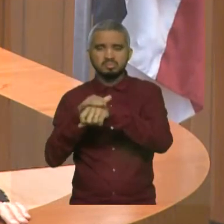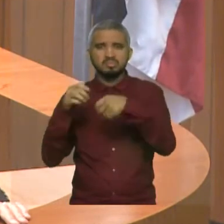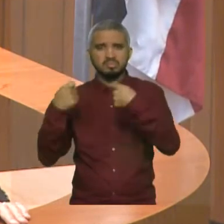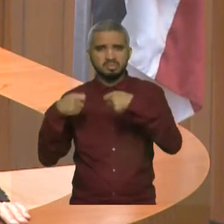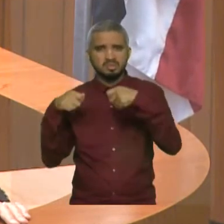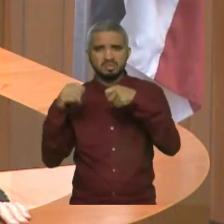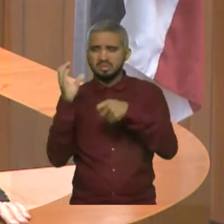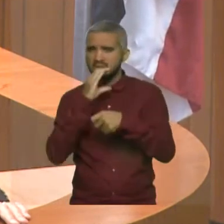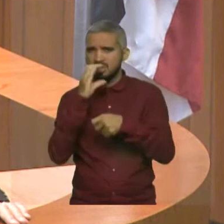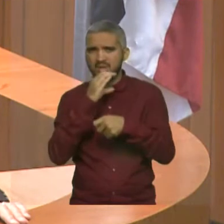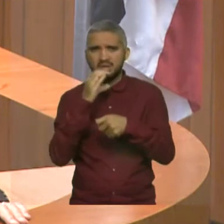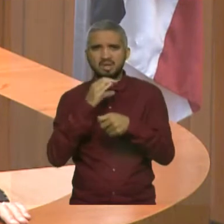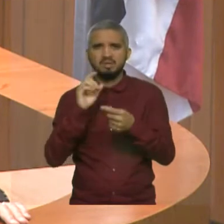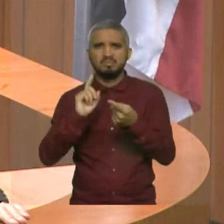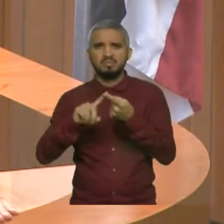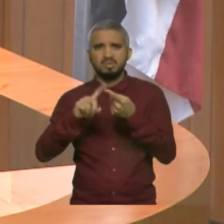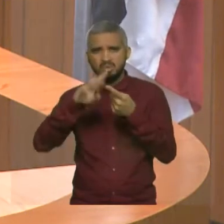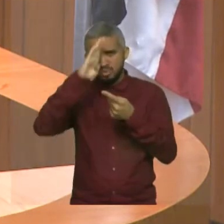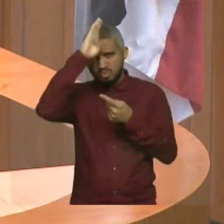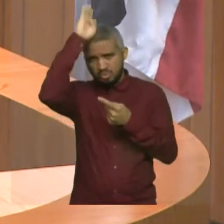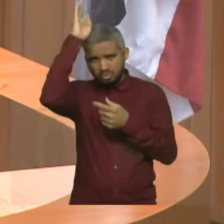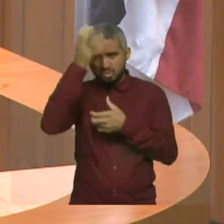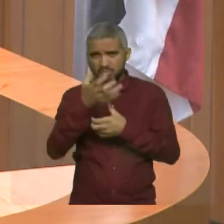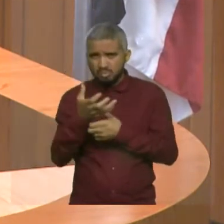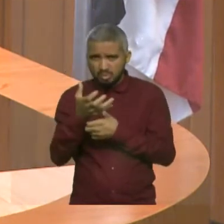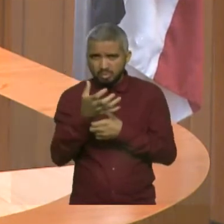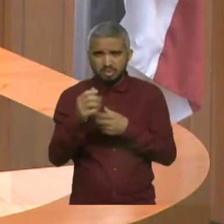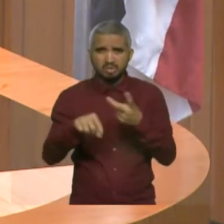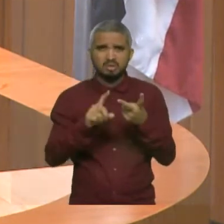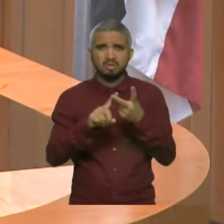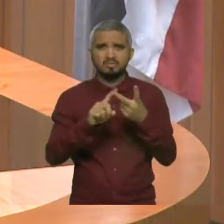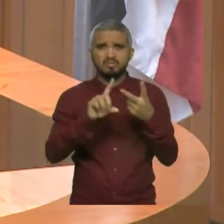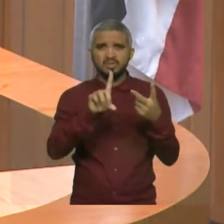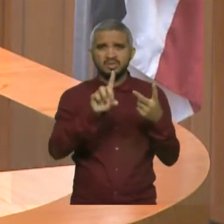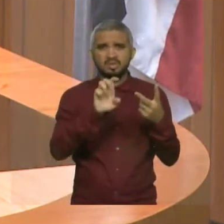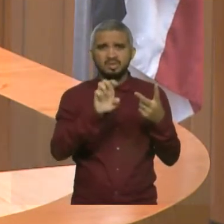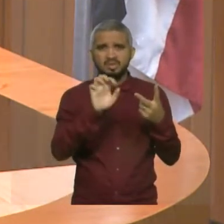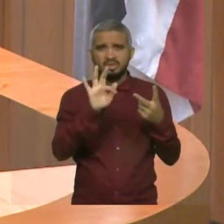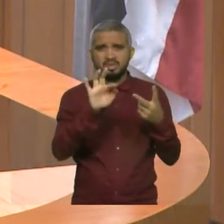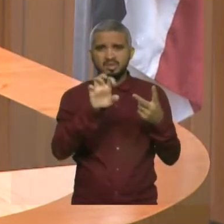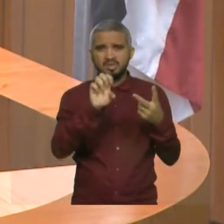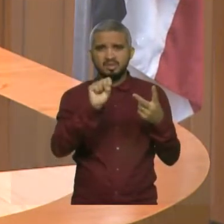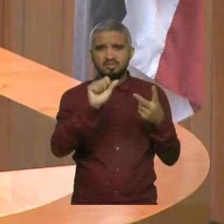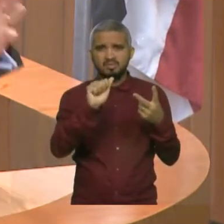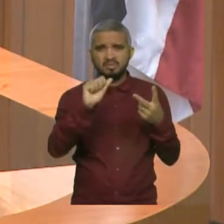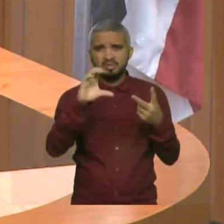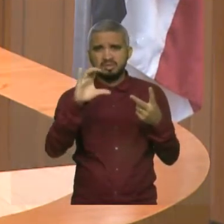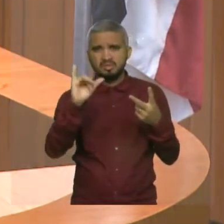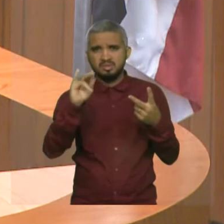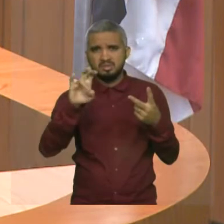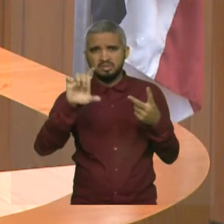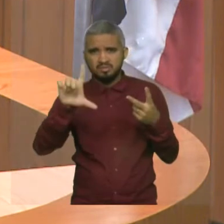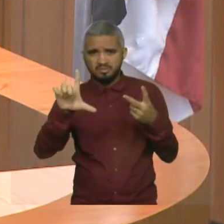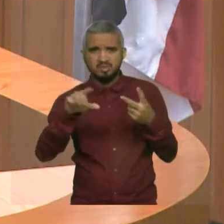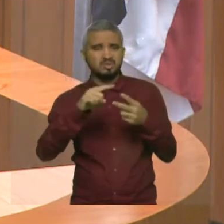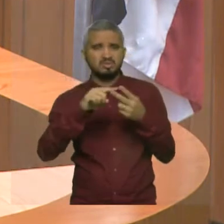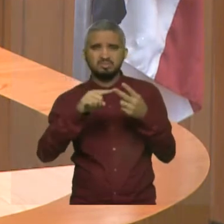Defesa Civil, chegar a esses municípios. E a nossa preocupação hoje com Barra do Corda, mas amanhã,